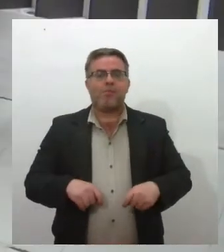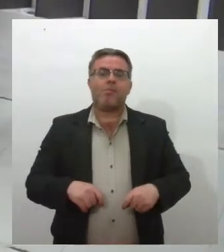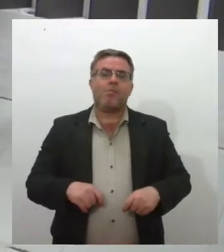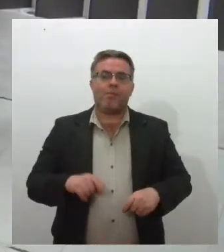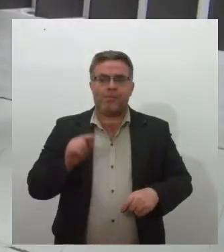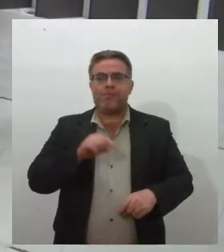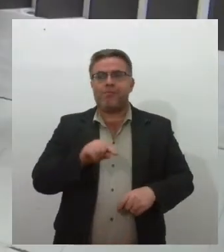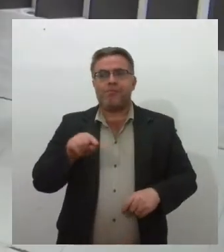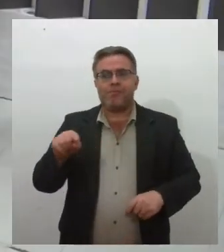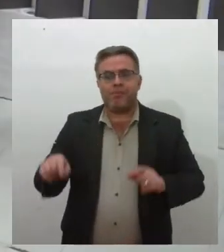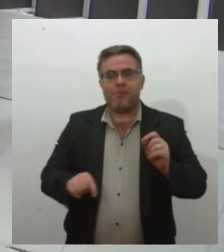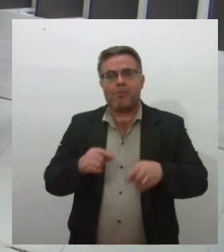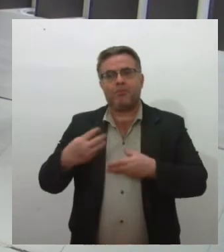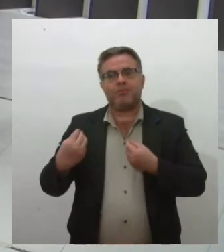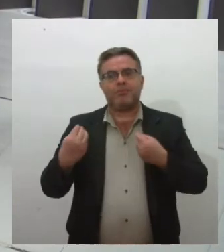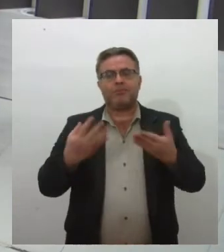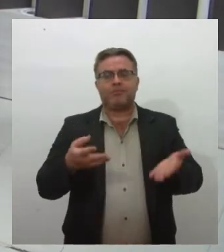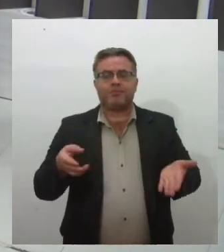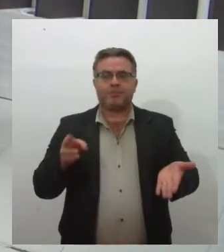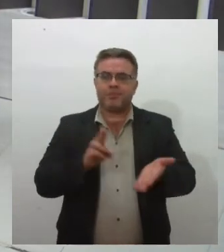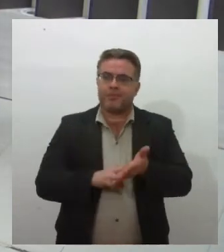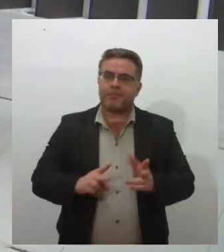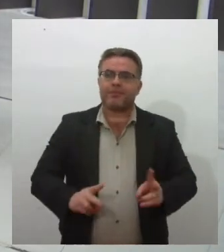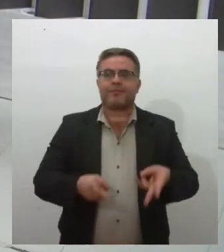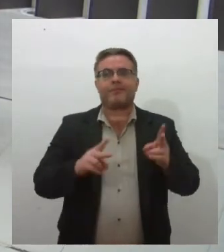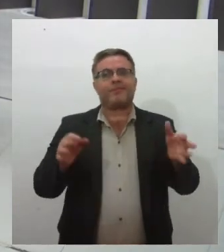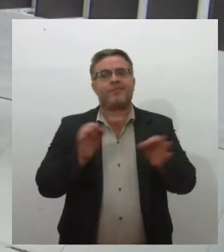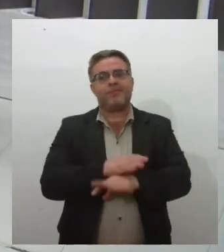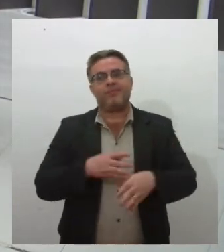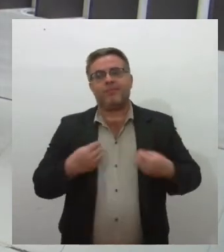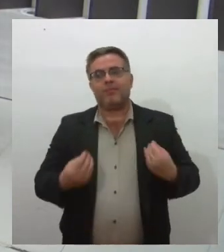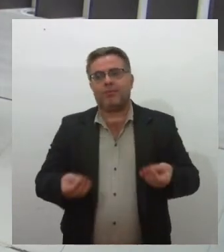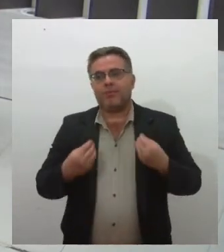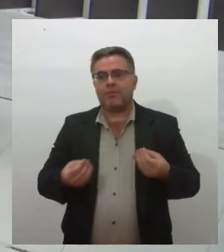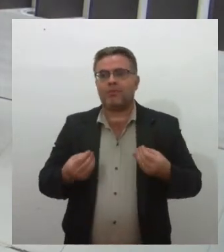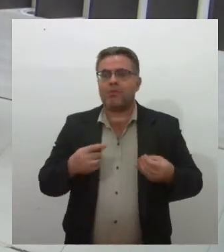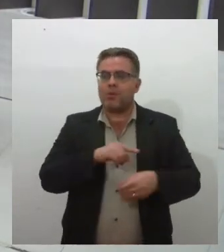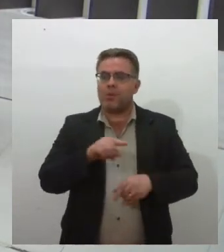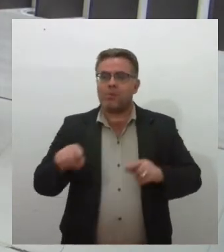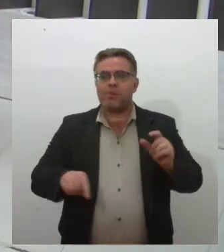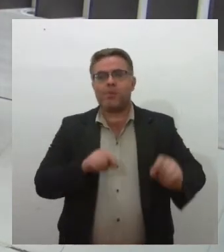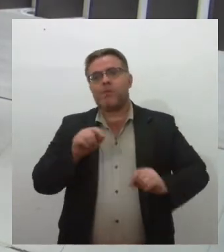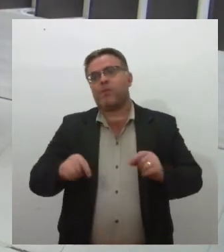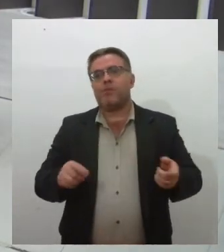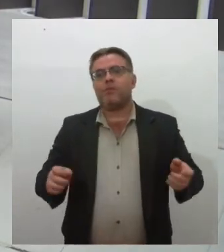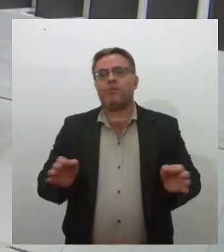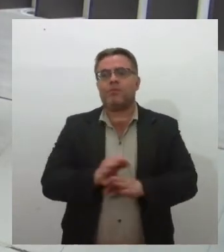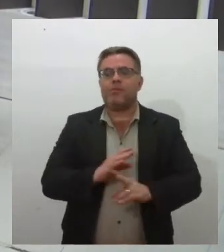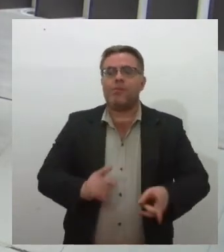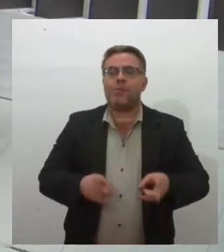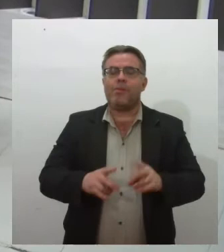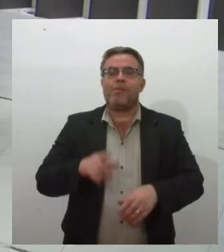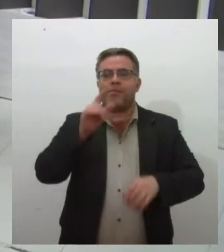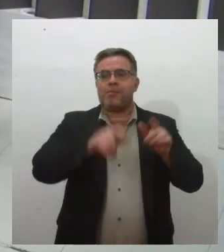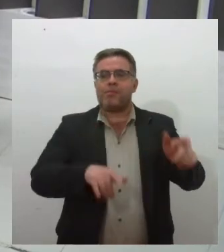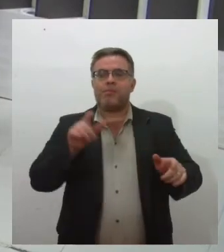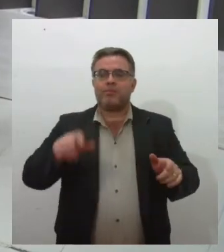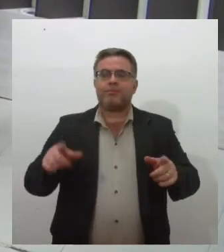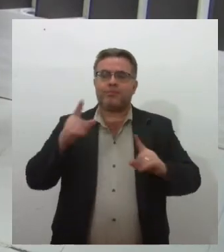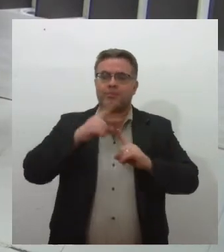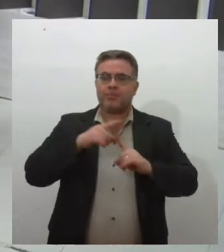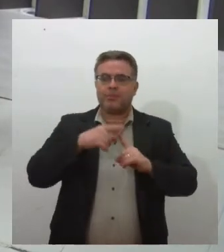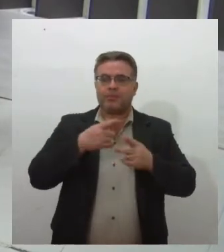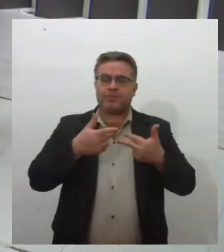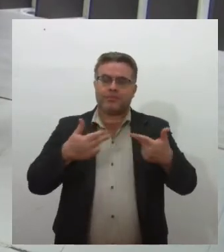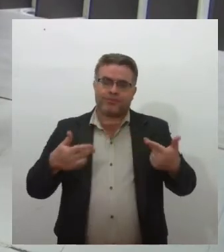Prefeitura dê ciência ao interessado, dê ciência ao contribuinte sobre aquele tipo de serviço.